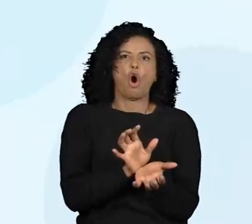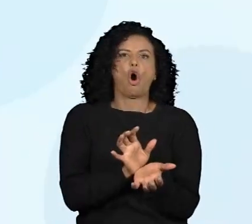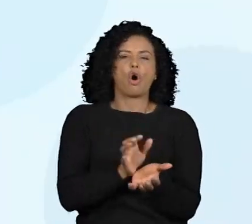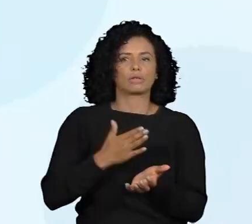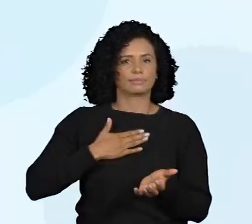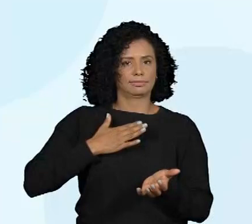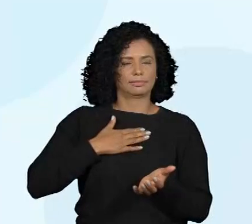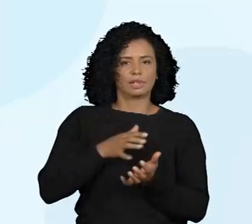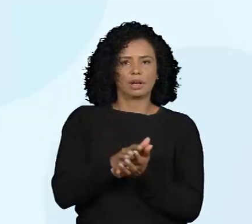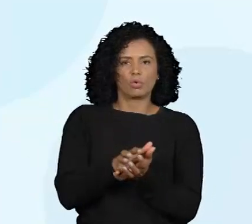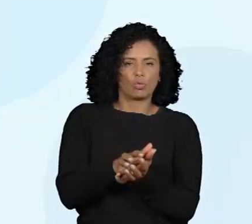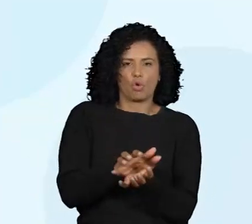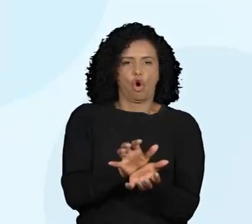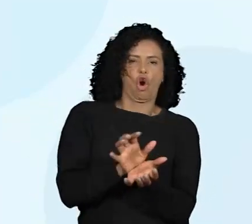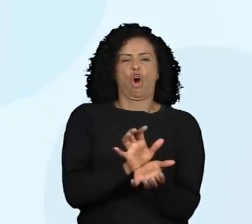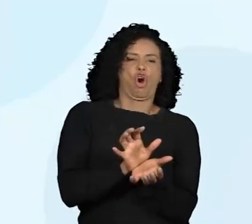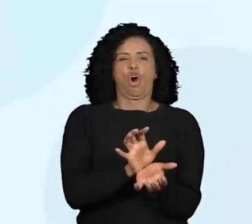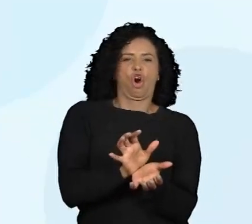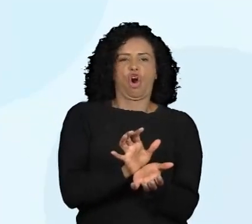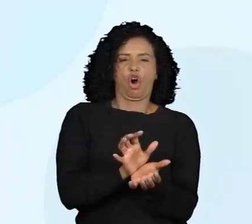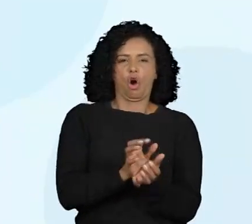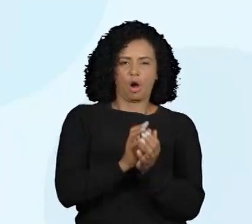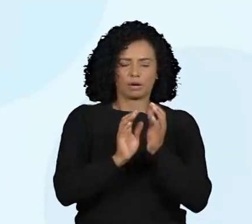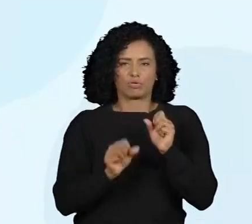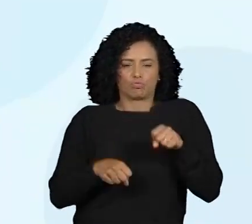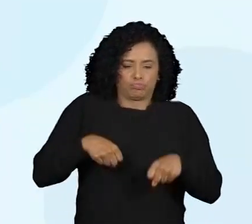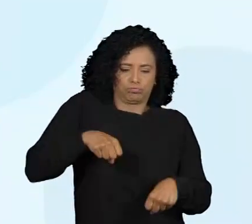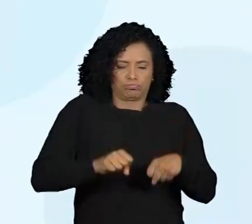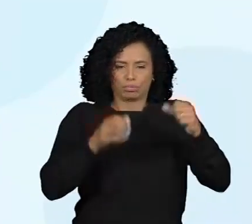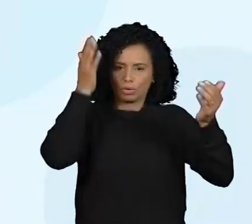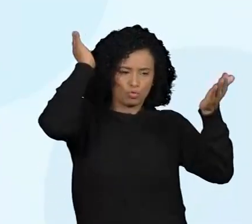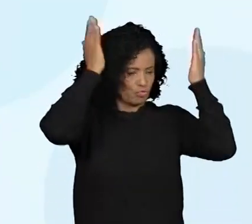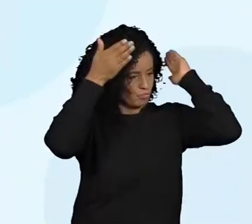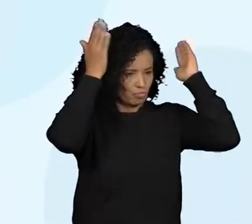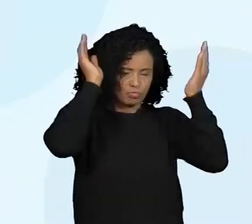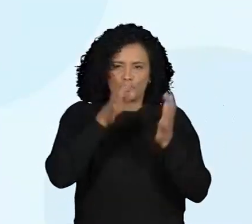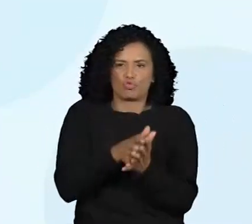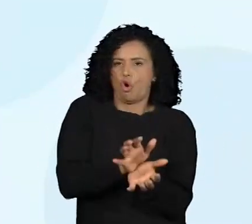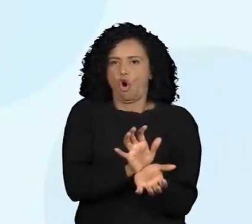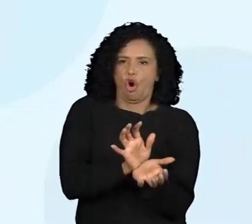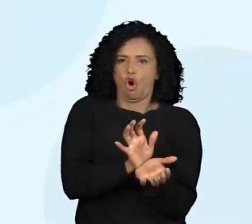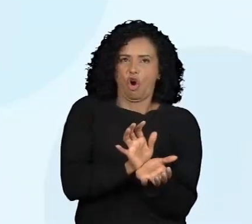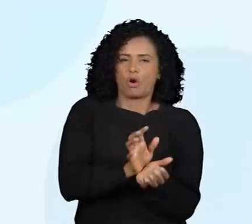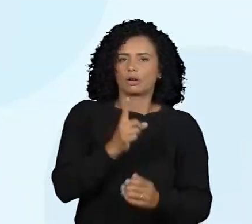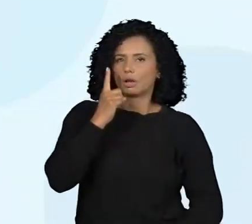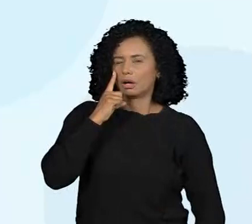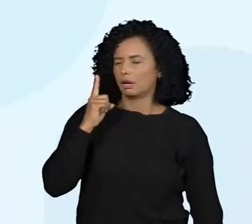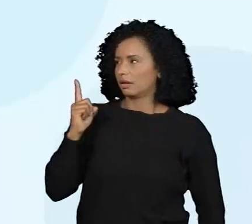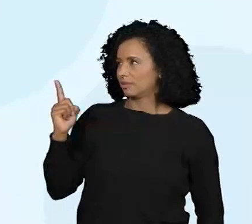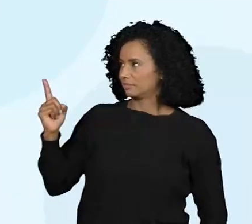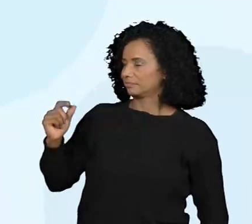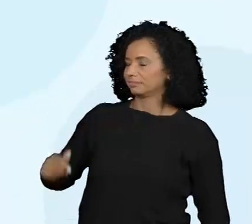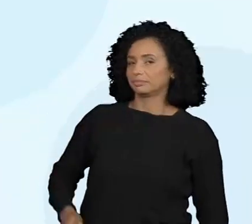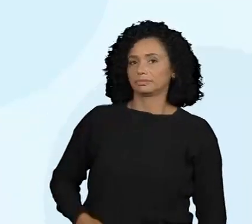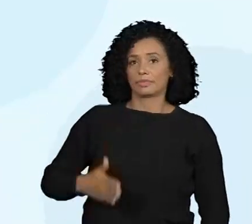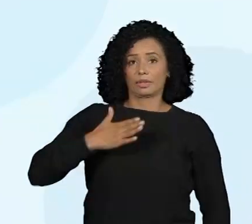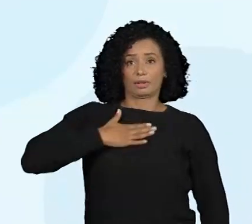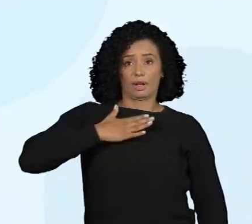continua aqui Agudo grave Agudo grave